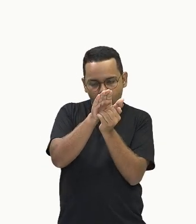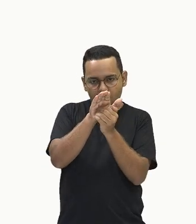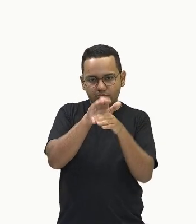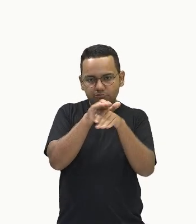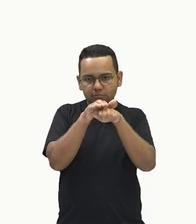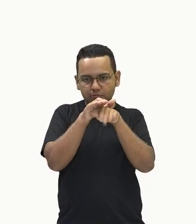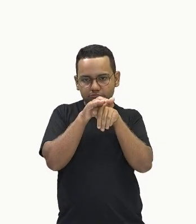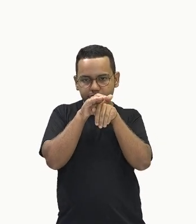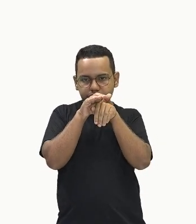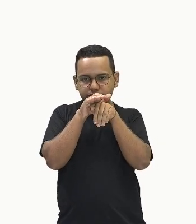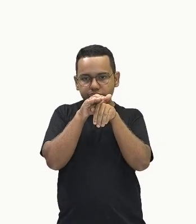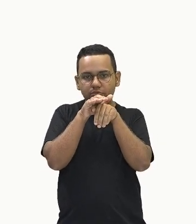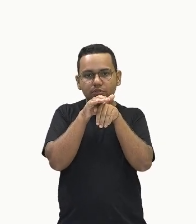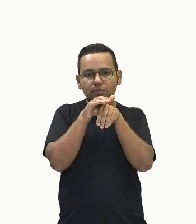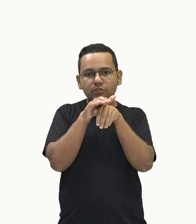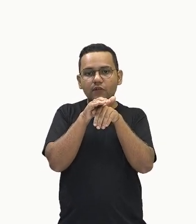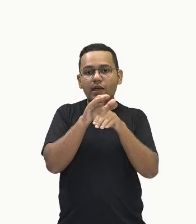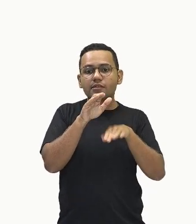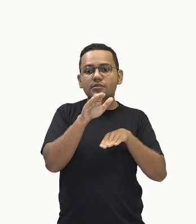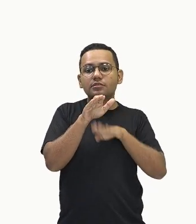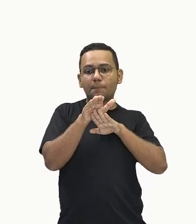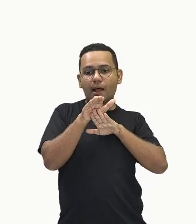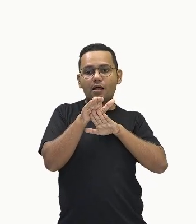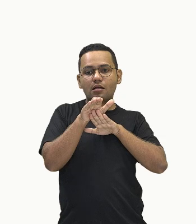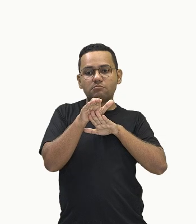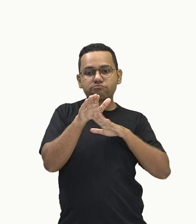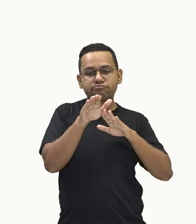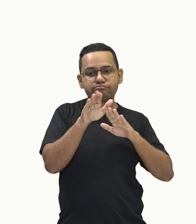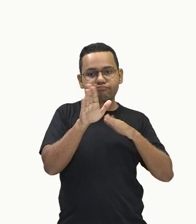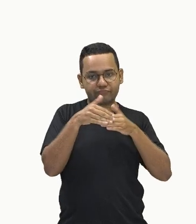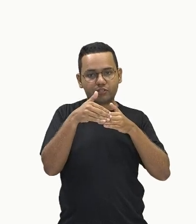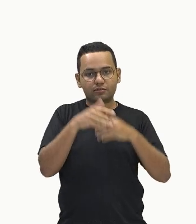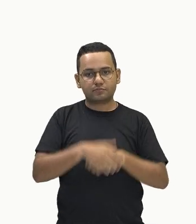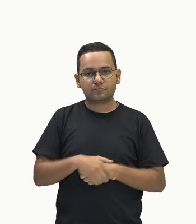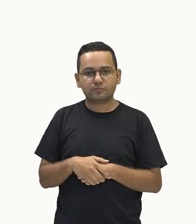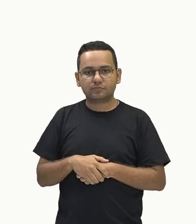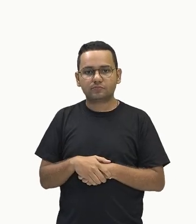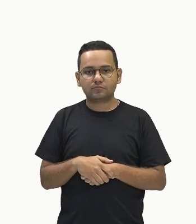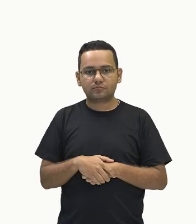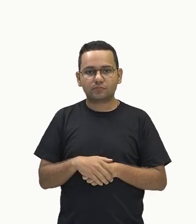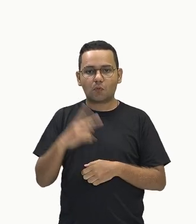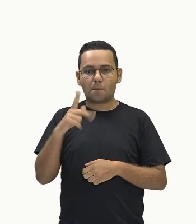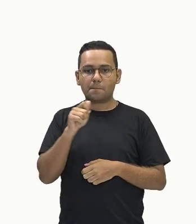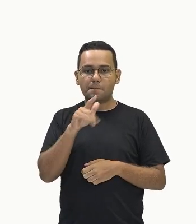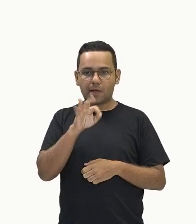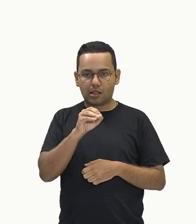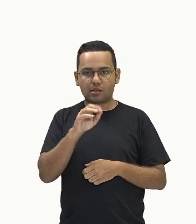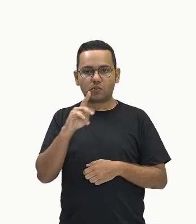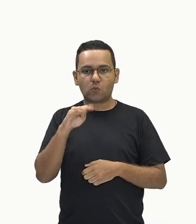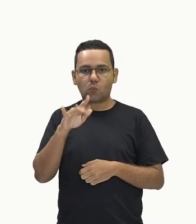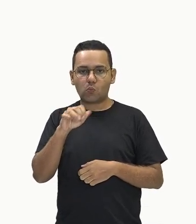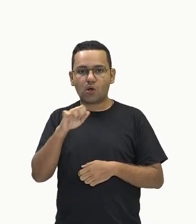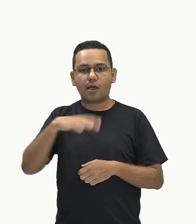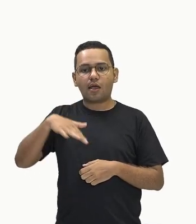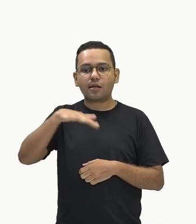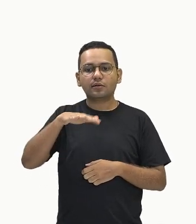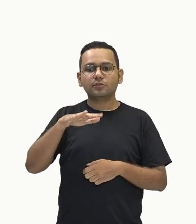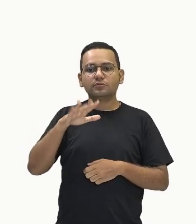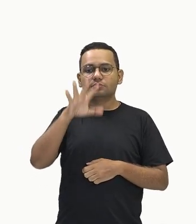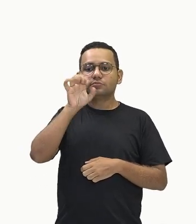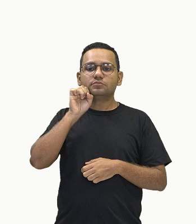cavidade oral, certo? E o palato vai tampar a cavidade